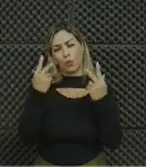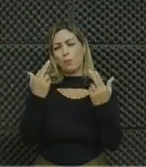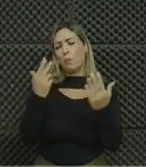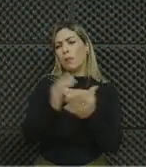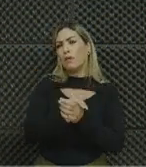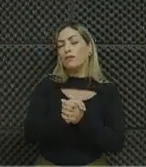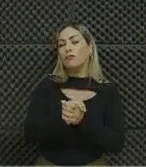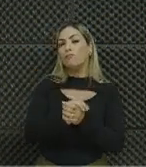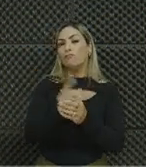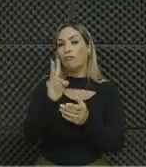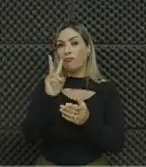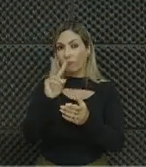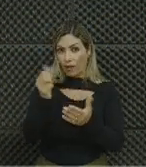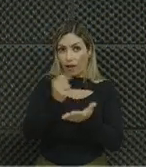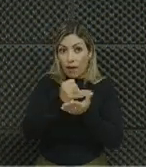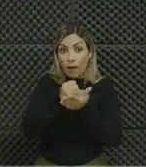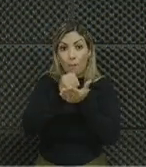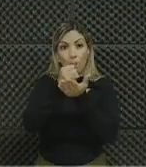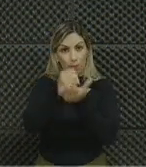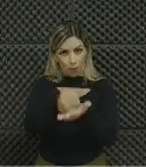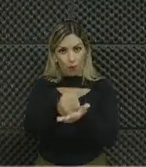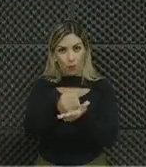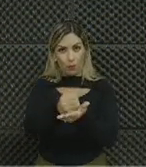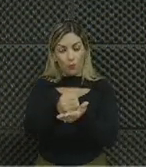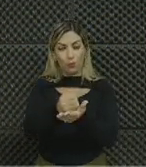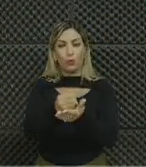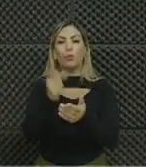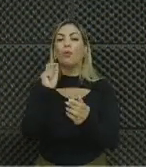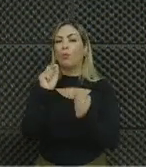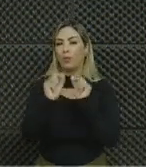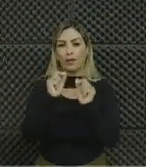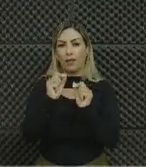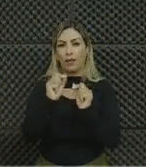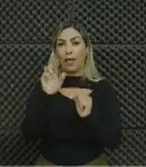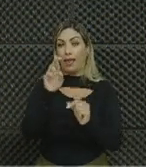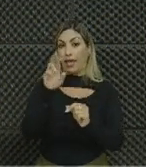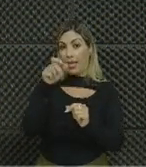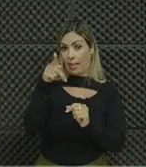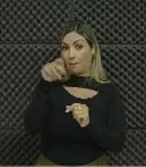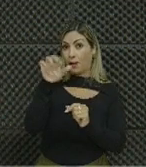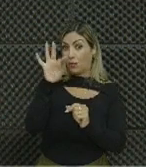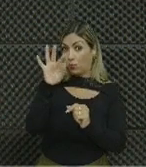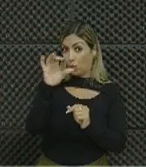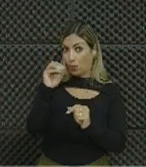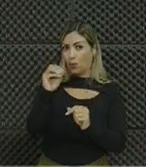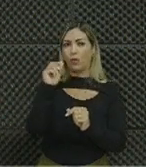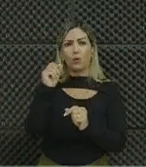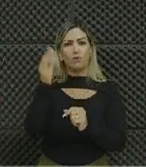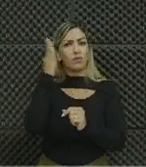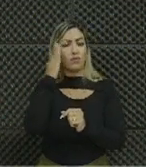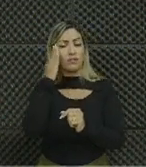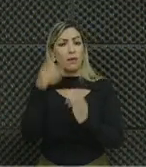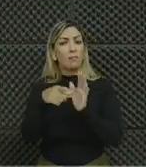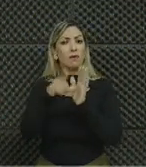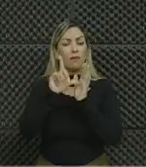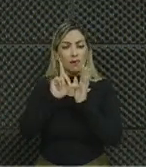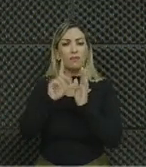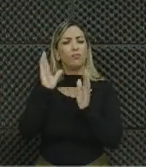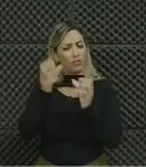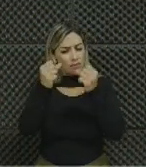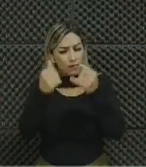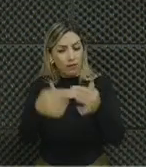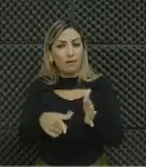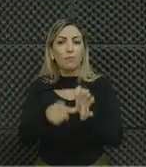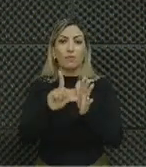normalmente estar apoiados em um repertório. Também nós já falamos bastante sobre isso,